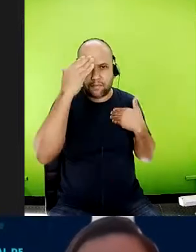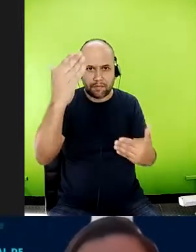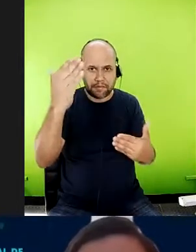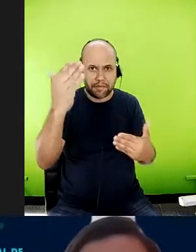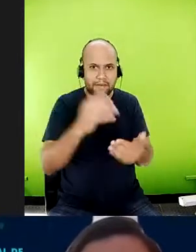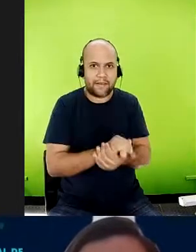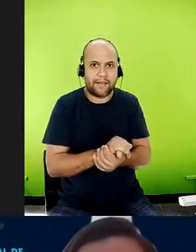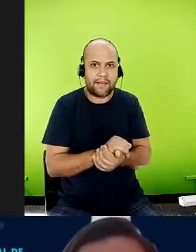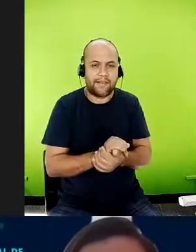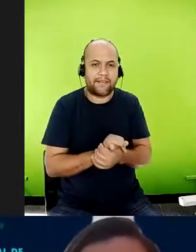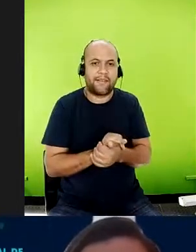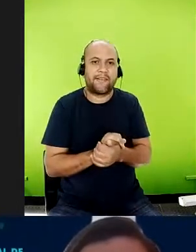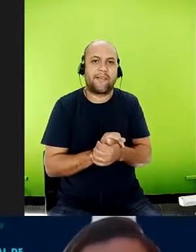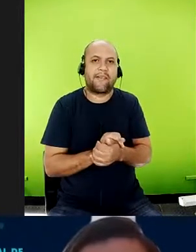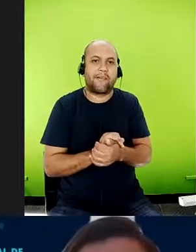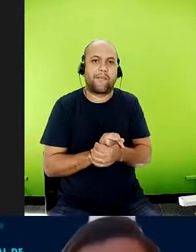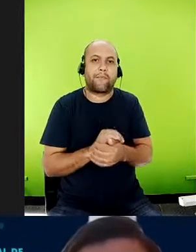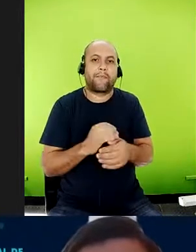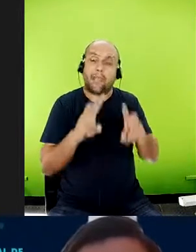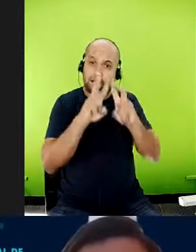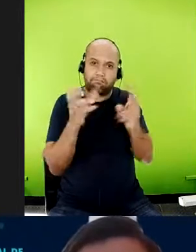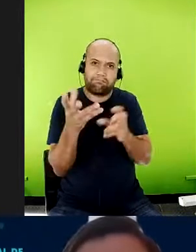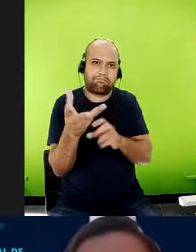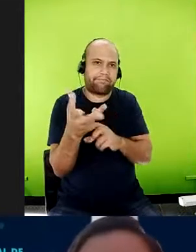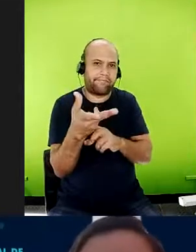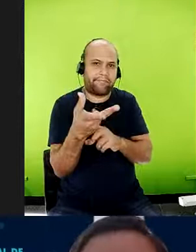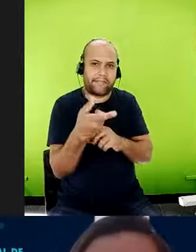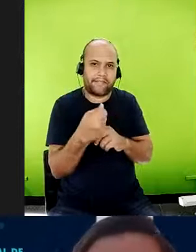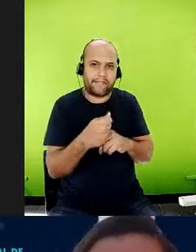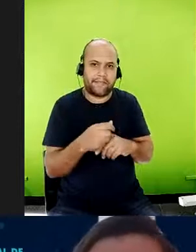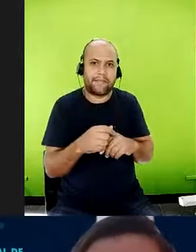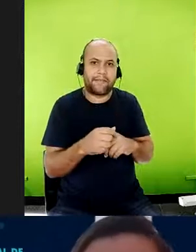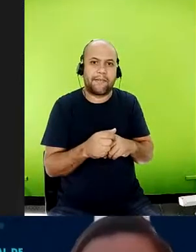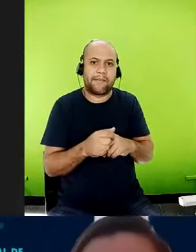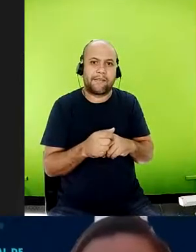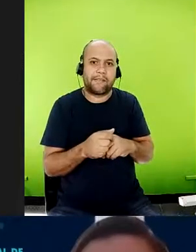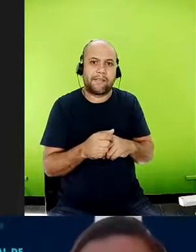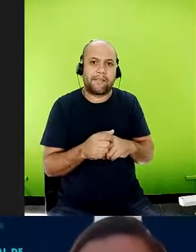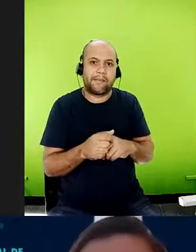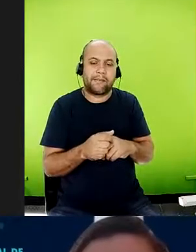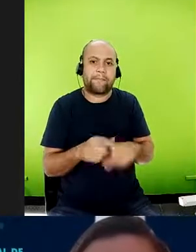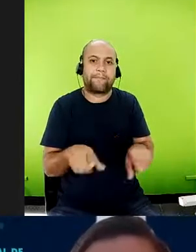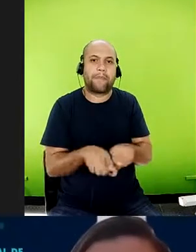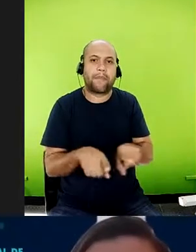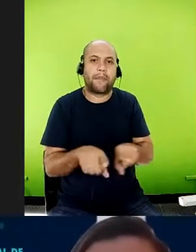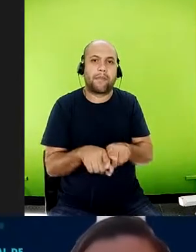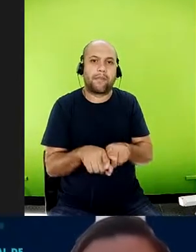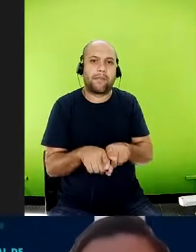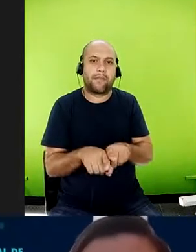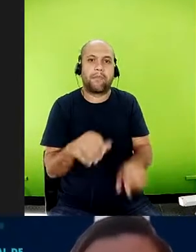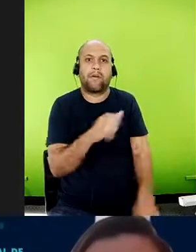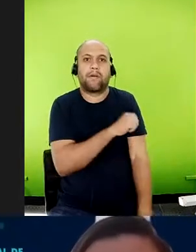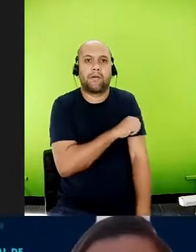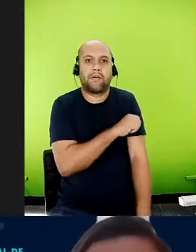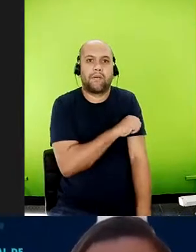super rico eu achei vários momentos ao longo da Live eu achei que foi dela e para o começar o aluno né Acho que